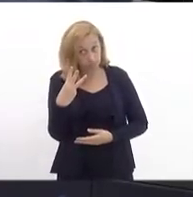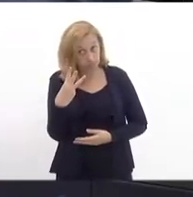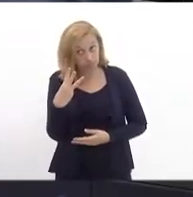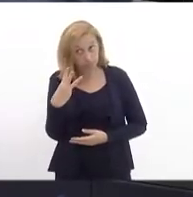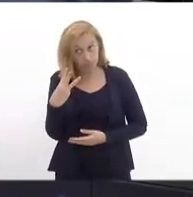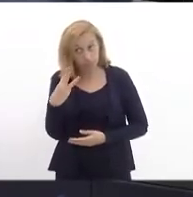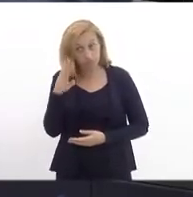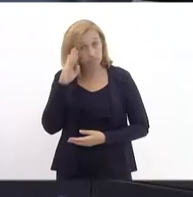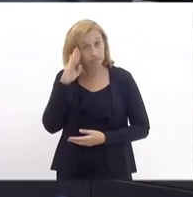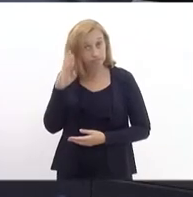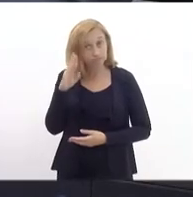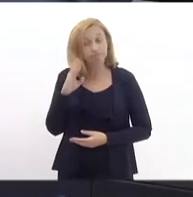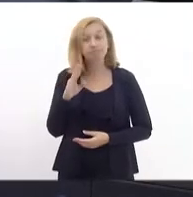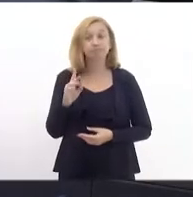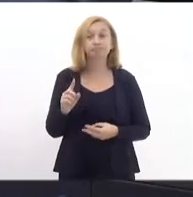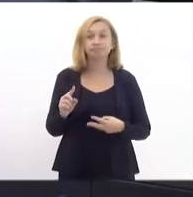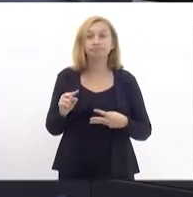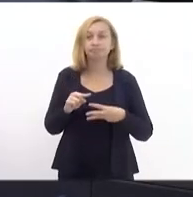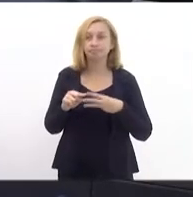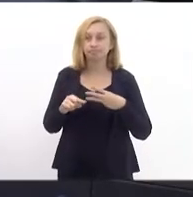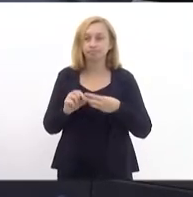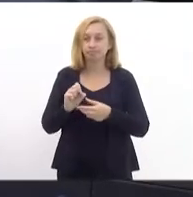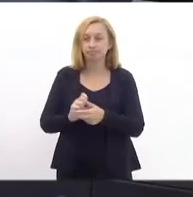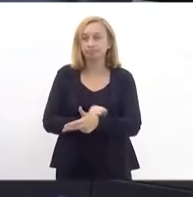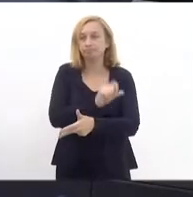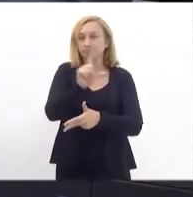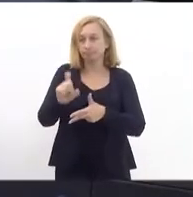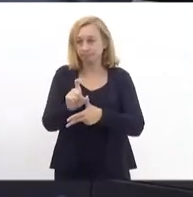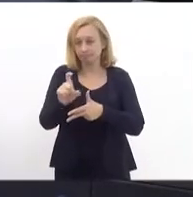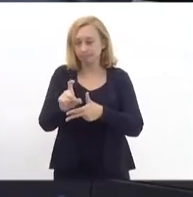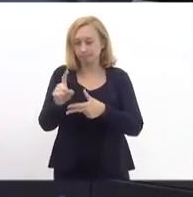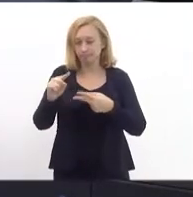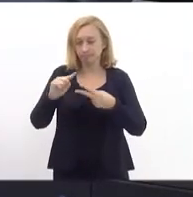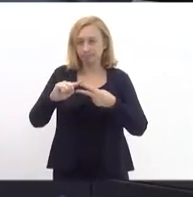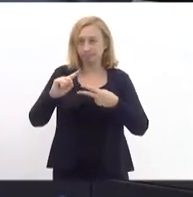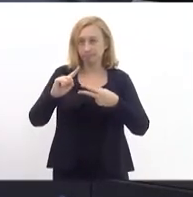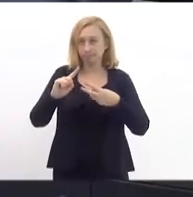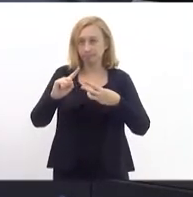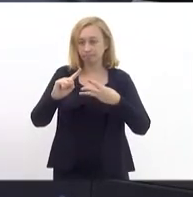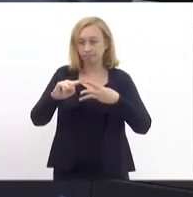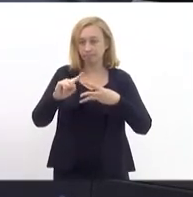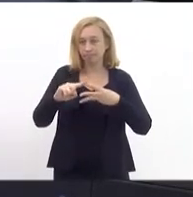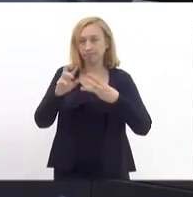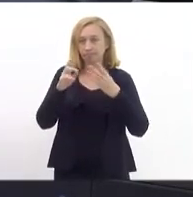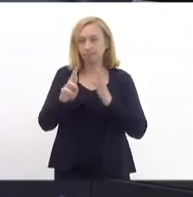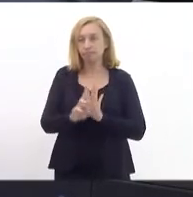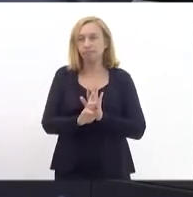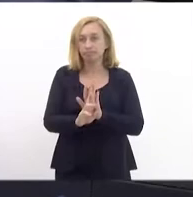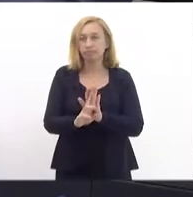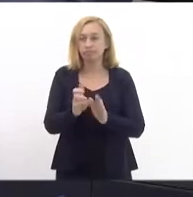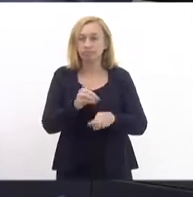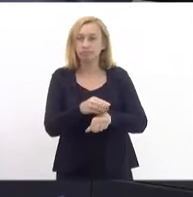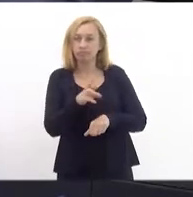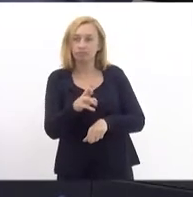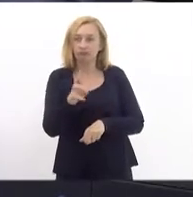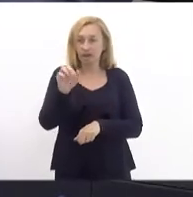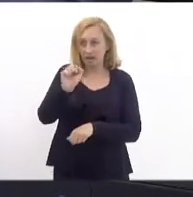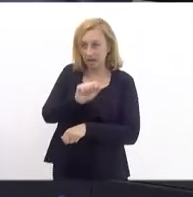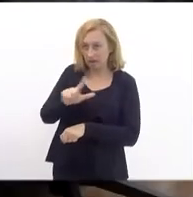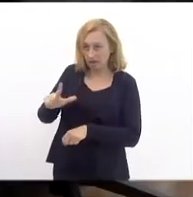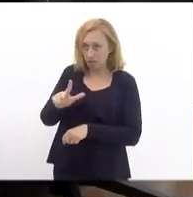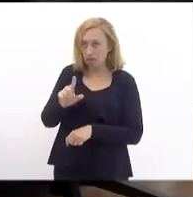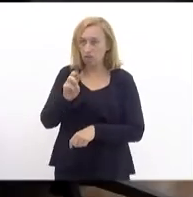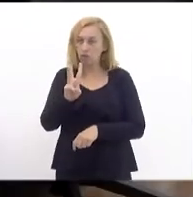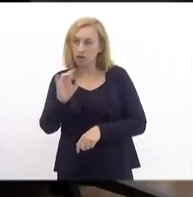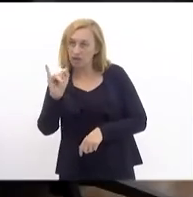atores participantes. O Poder Executivo, representado aqui pela doutora Raquel, pelo doutor